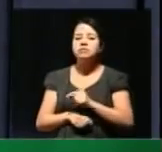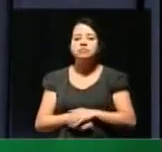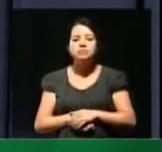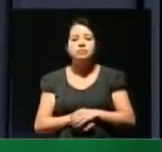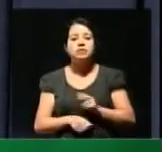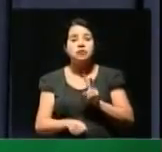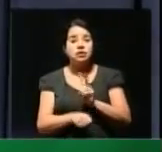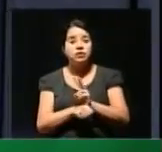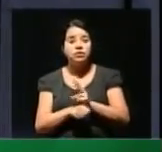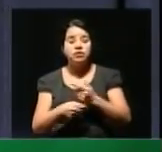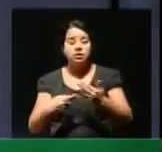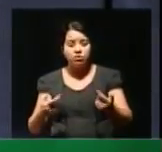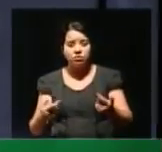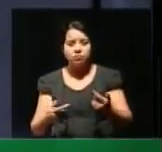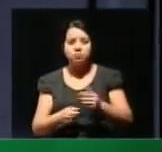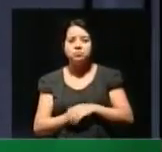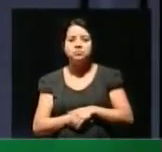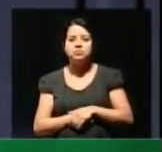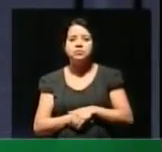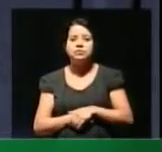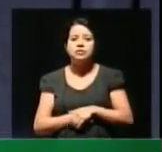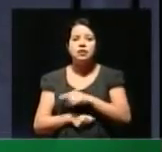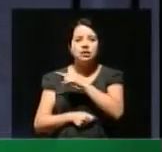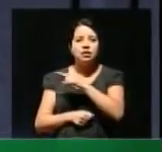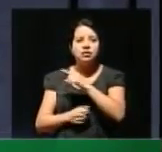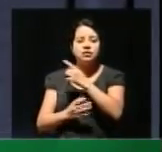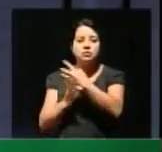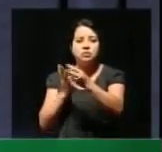algumas causas. Essa é uma modelagem que foi feita